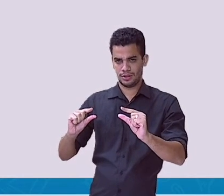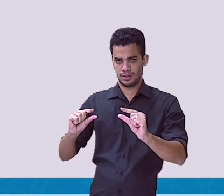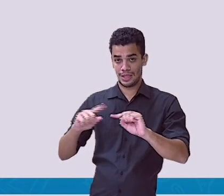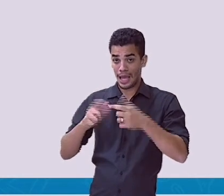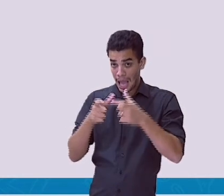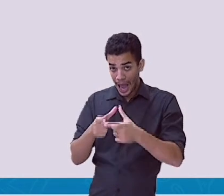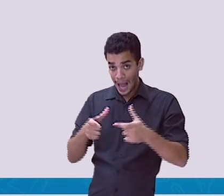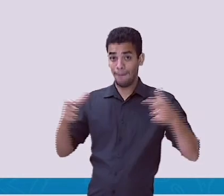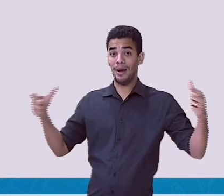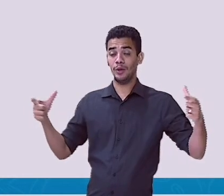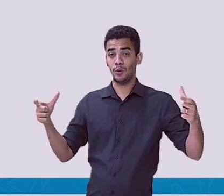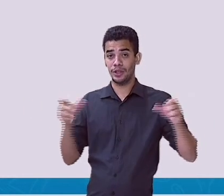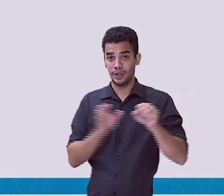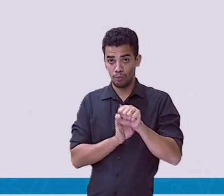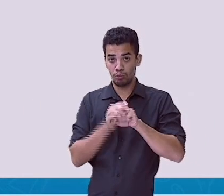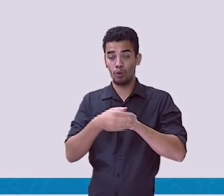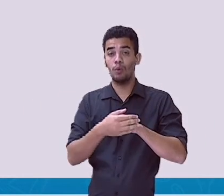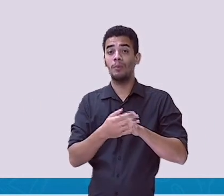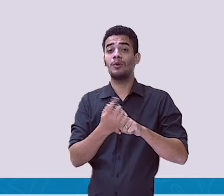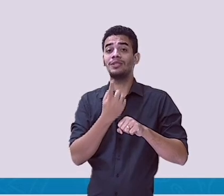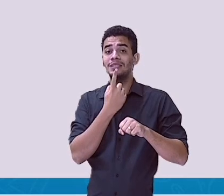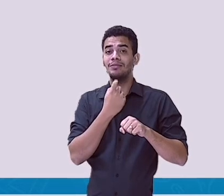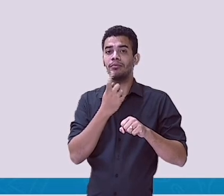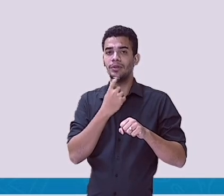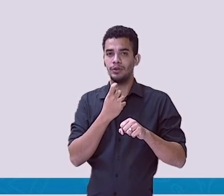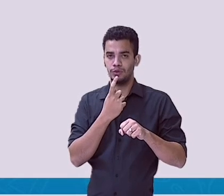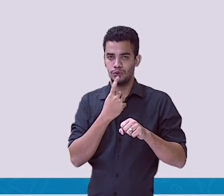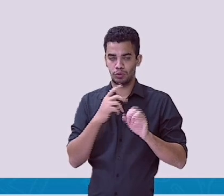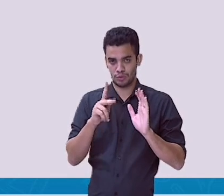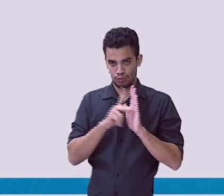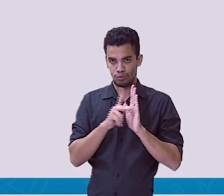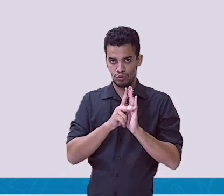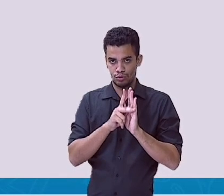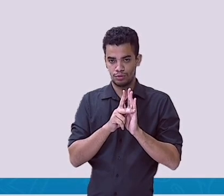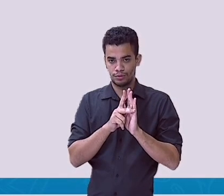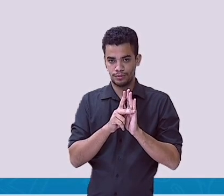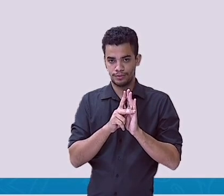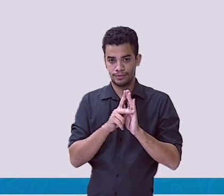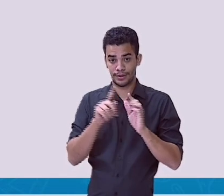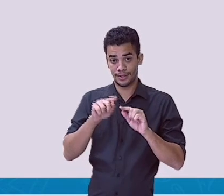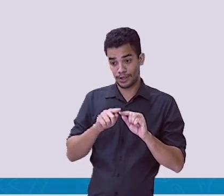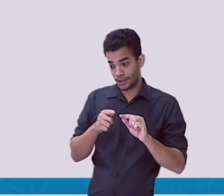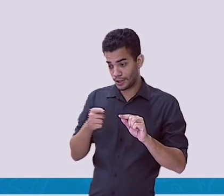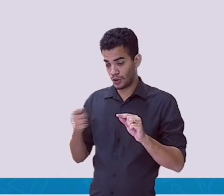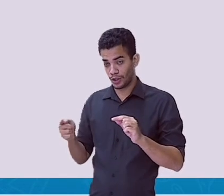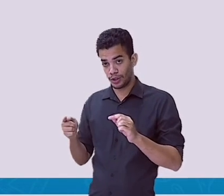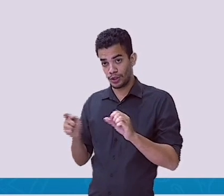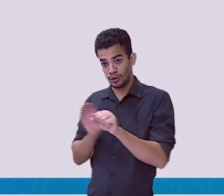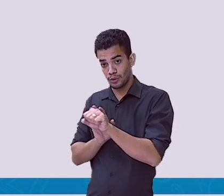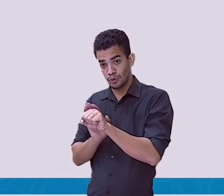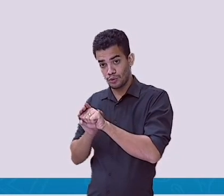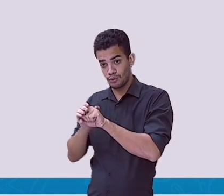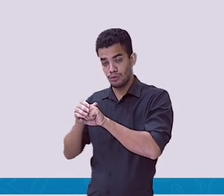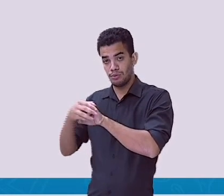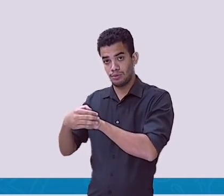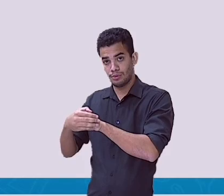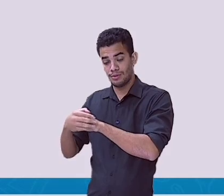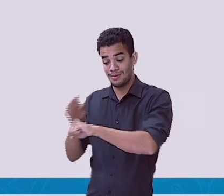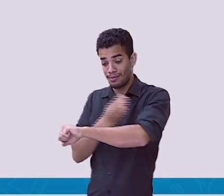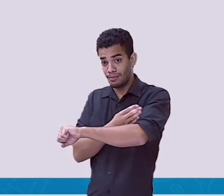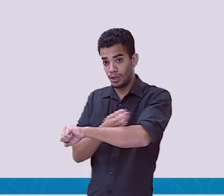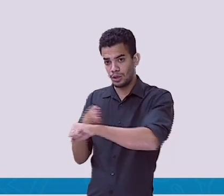são milhões. Aqui são 1.000. Olha a diferença. Eles são poucos,